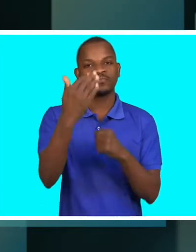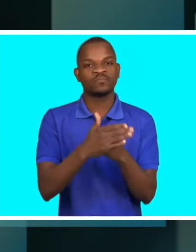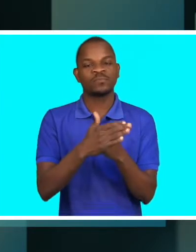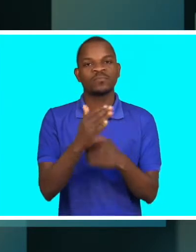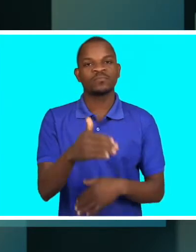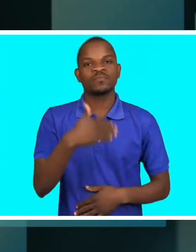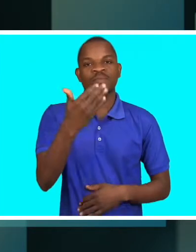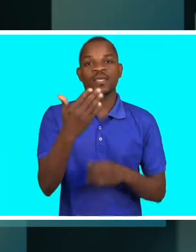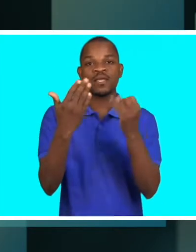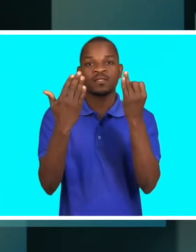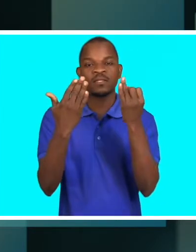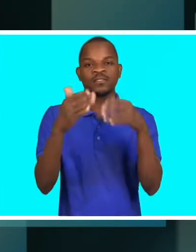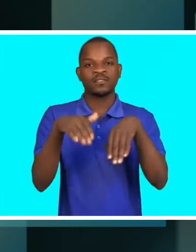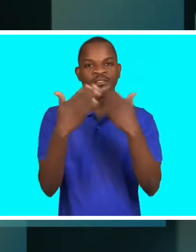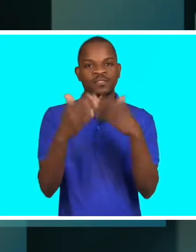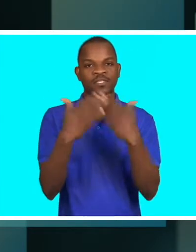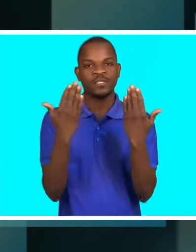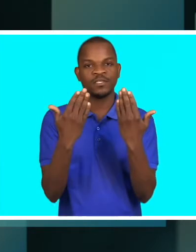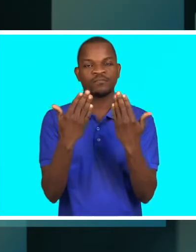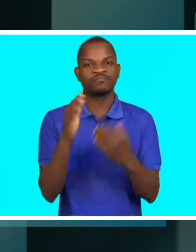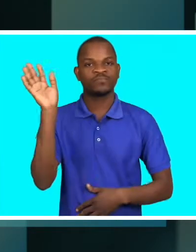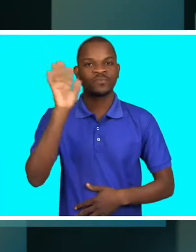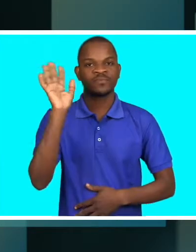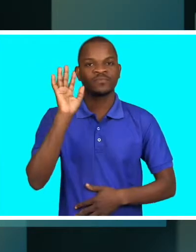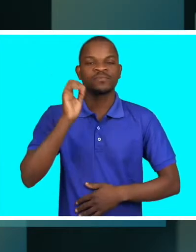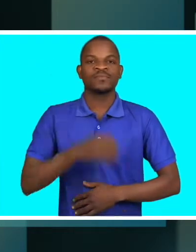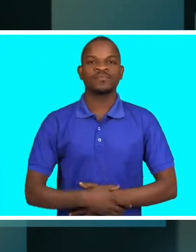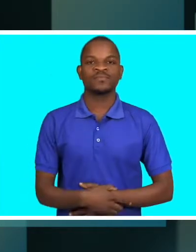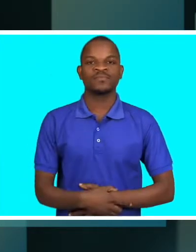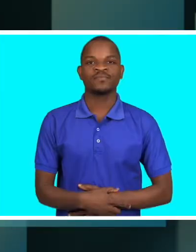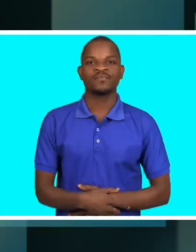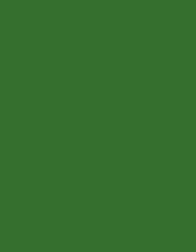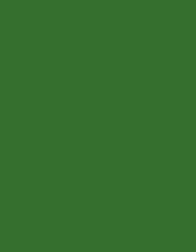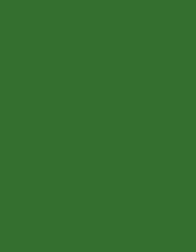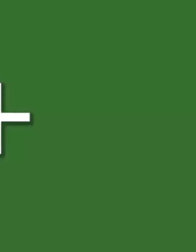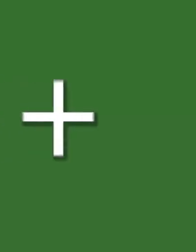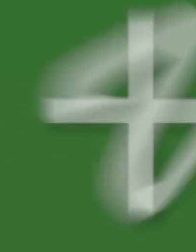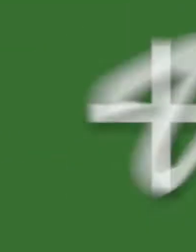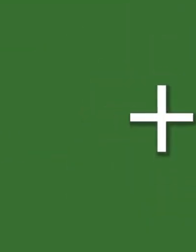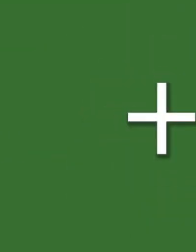obrigado nós voltamos daqui a 7 dias até lá